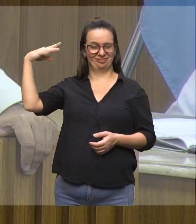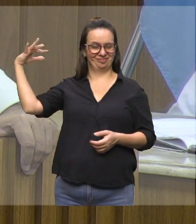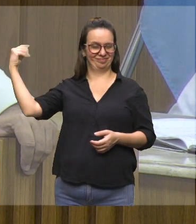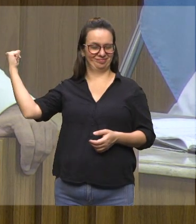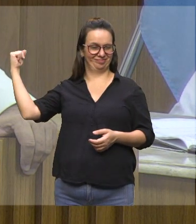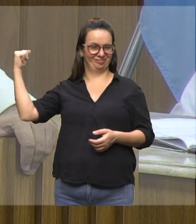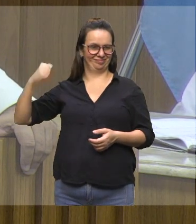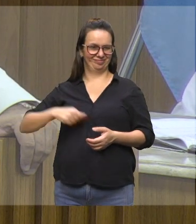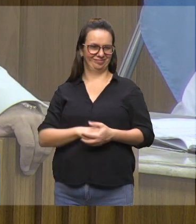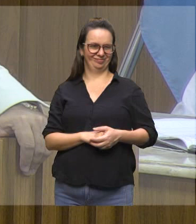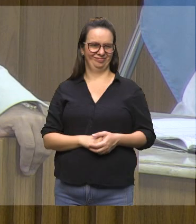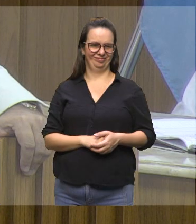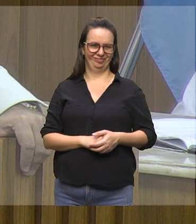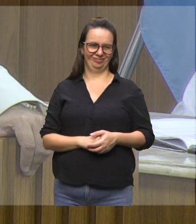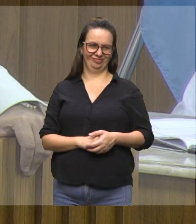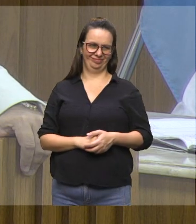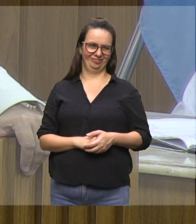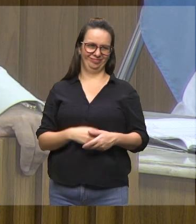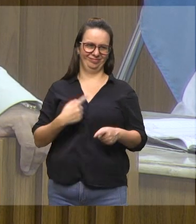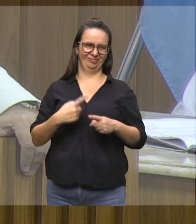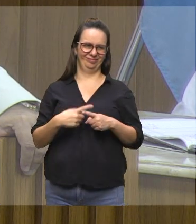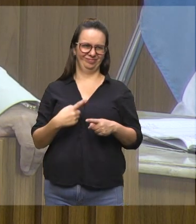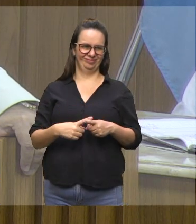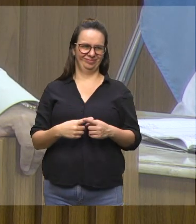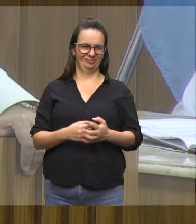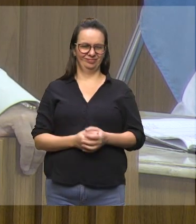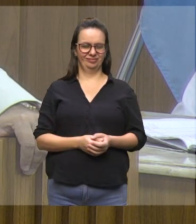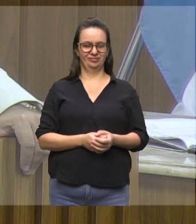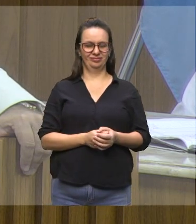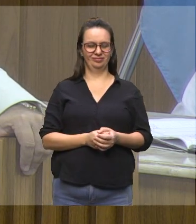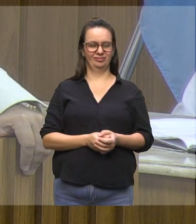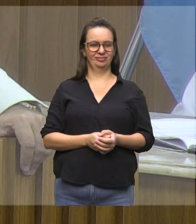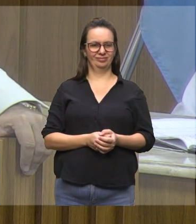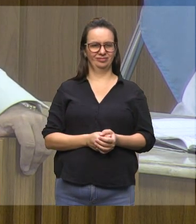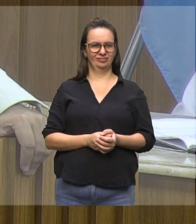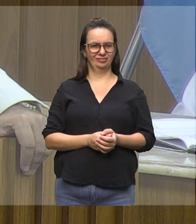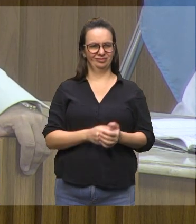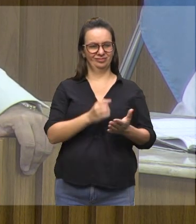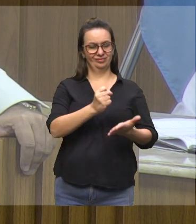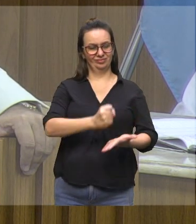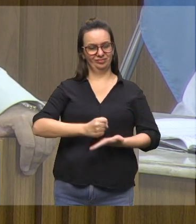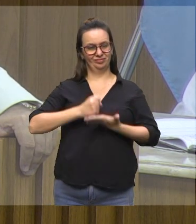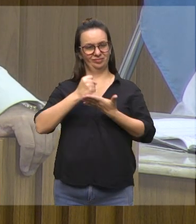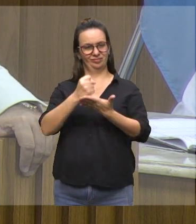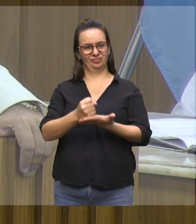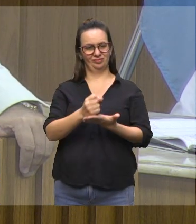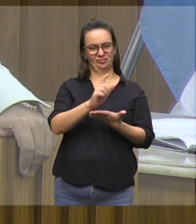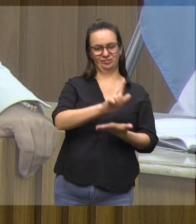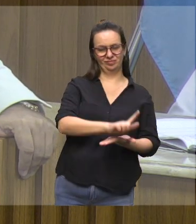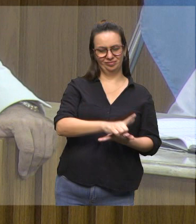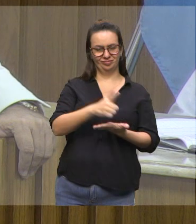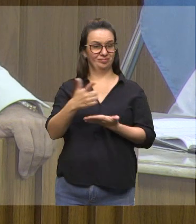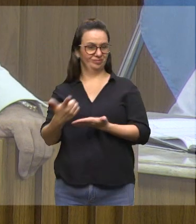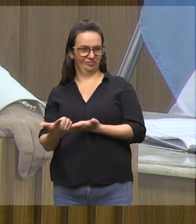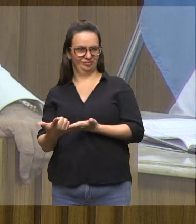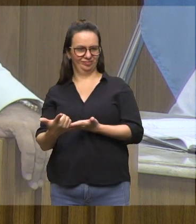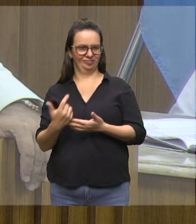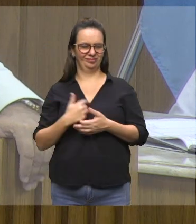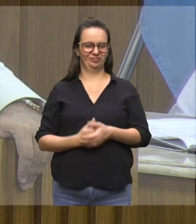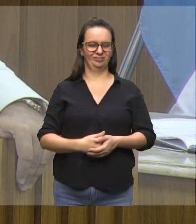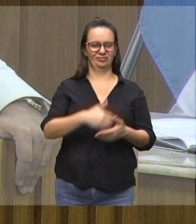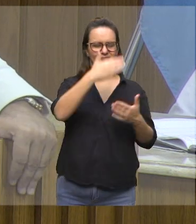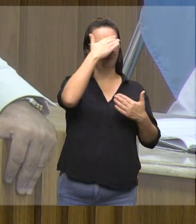O jogo da solidariedade. E eu quero aqui agradecer todos